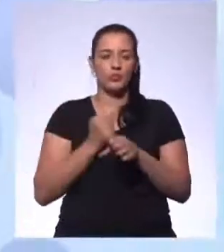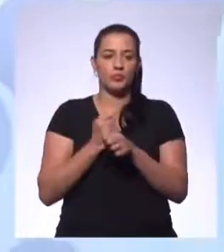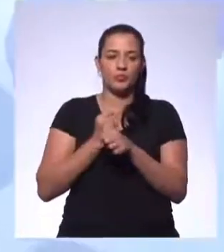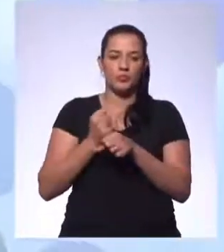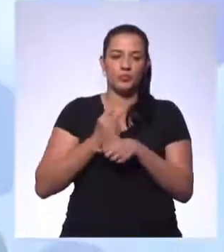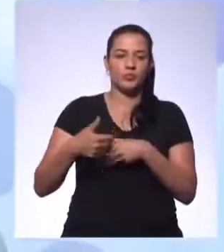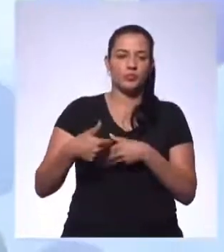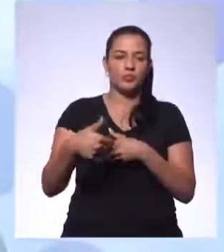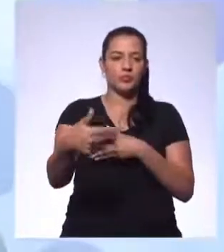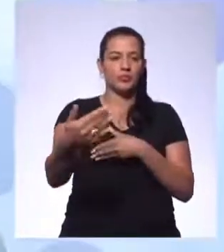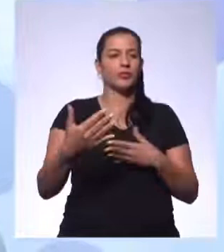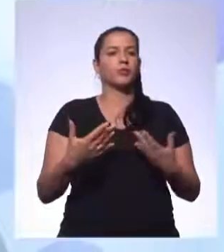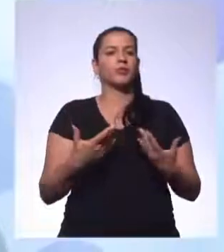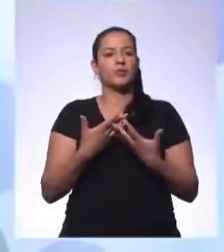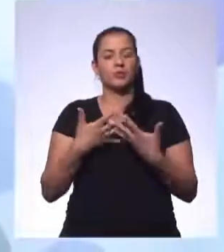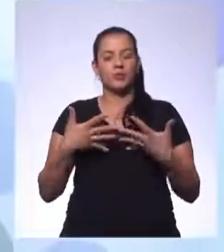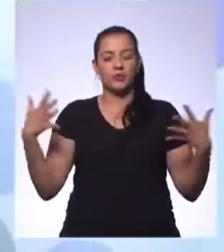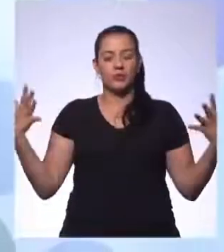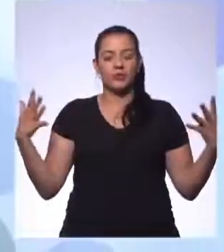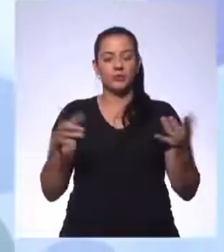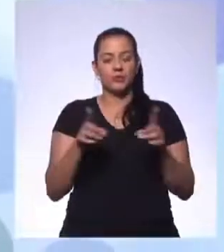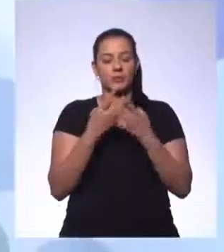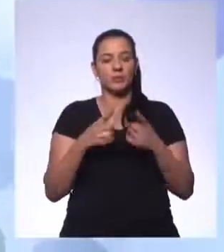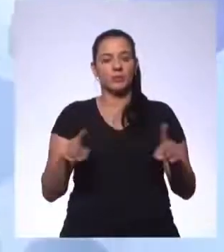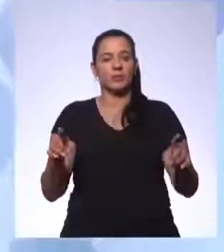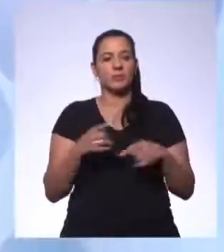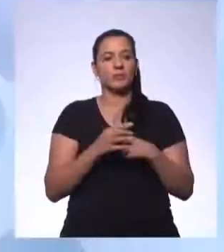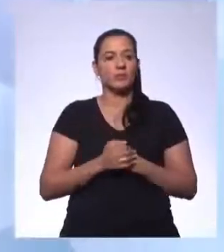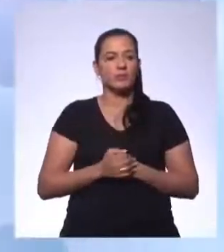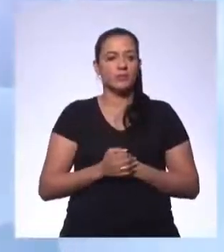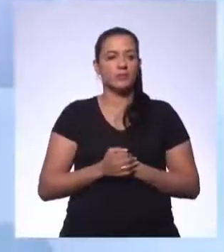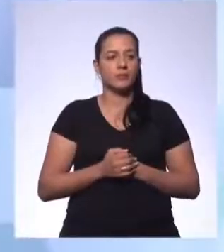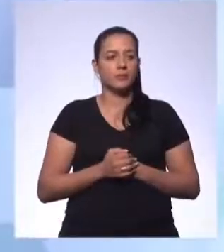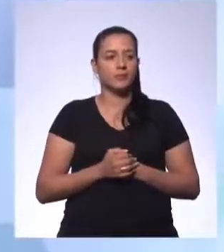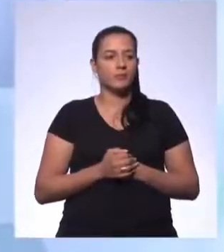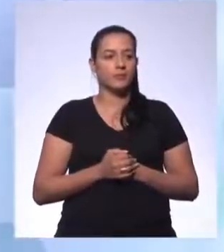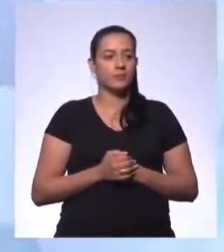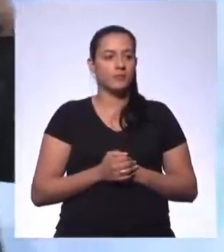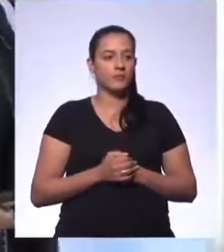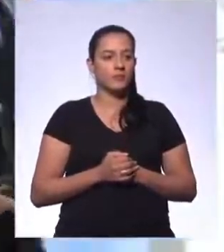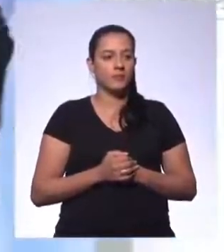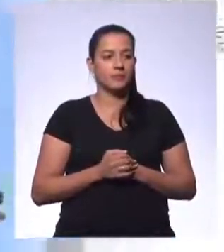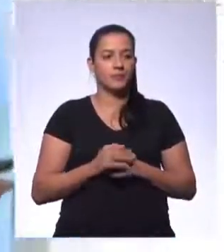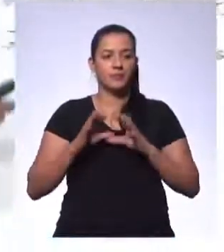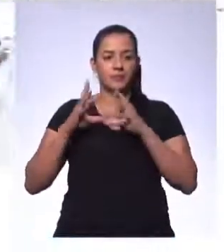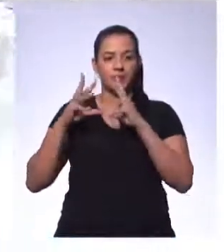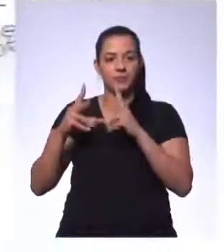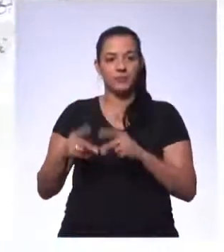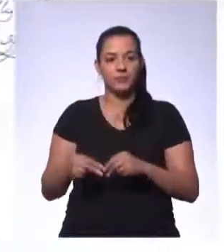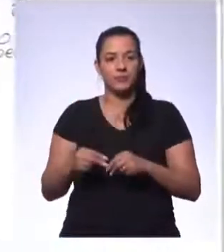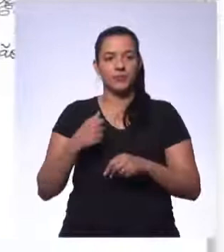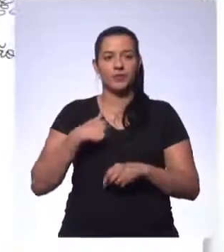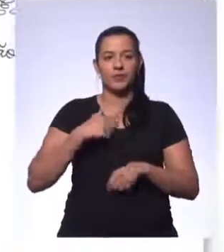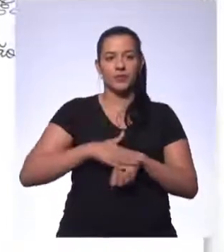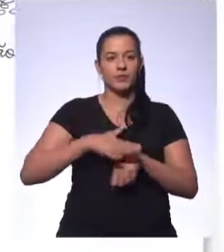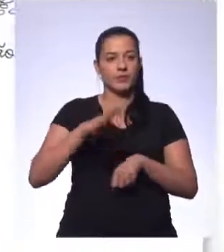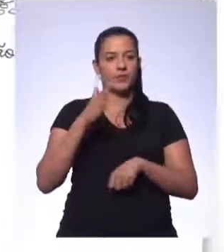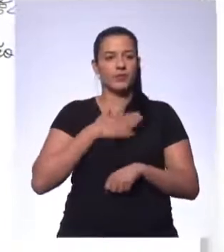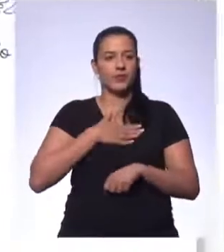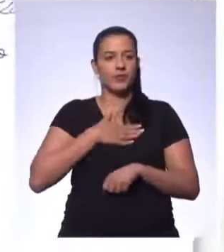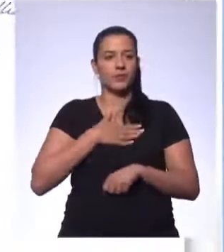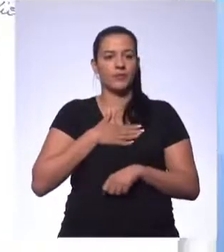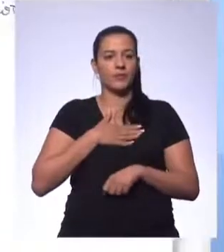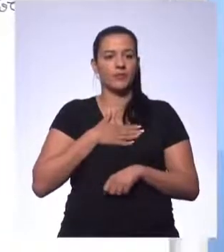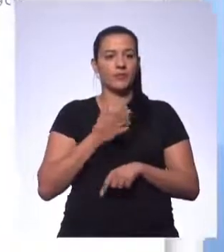anos, né, com grandes musicais, né, certo? Então, gente, olha só, né, desses todos aqui, o meu favorito aqui, na verdade, né,